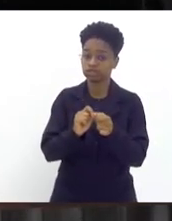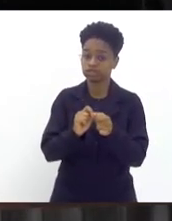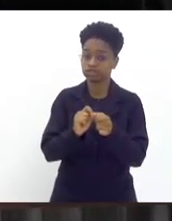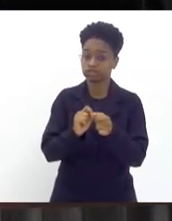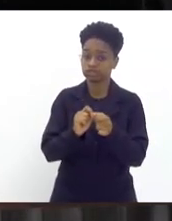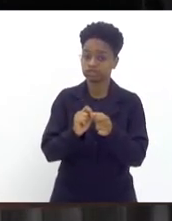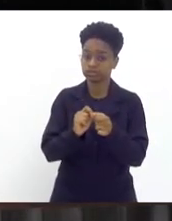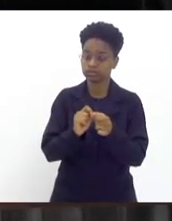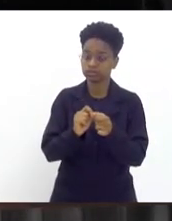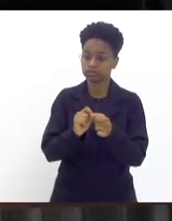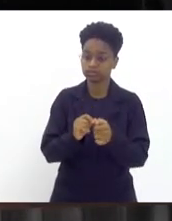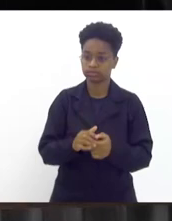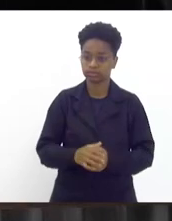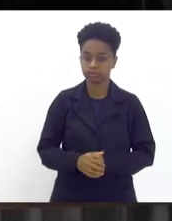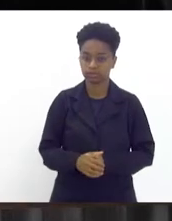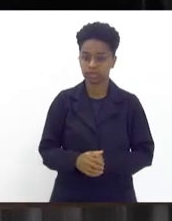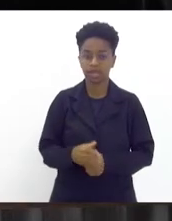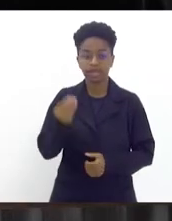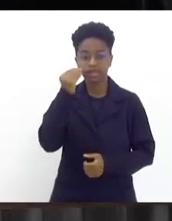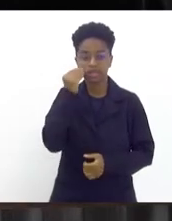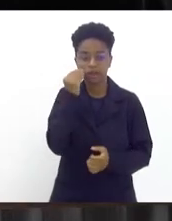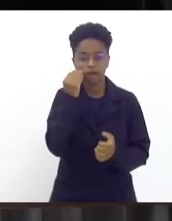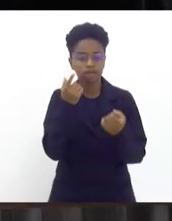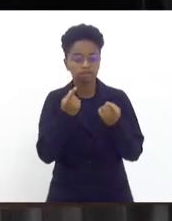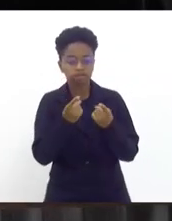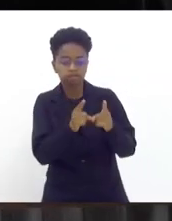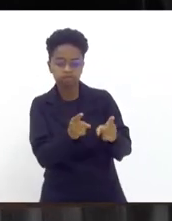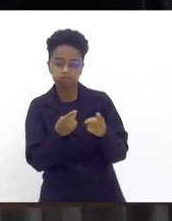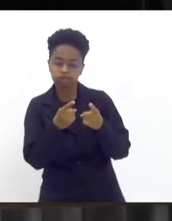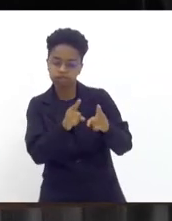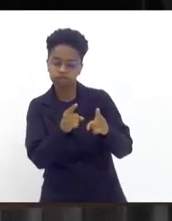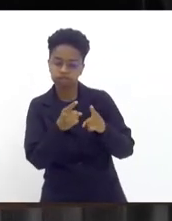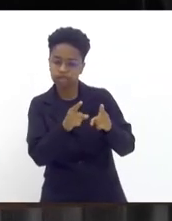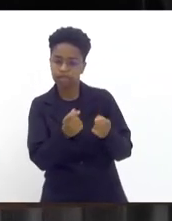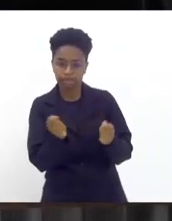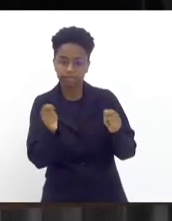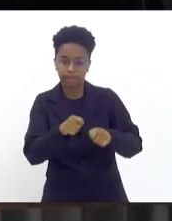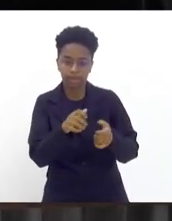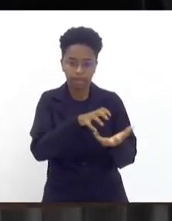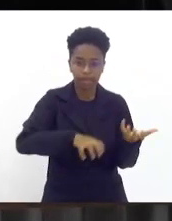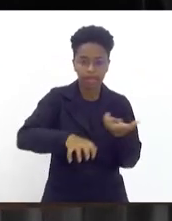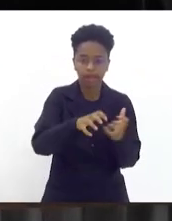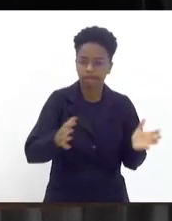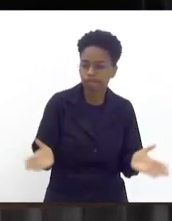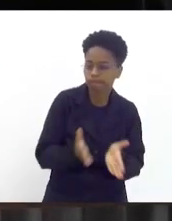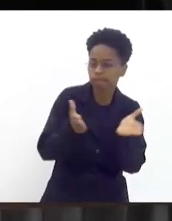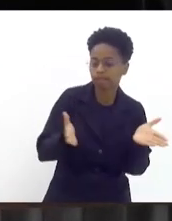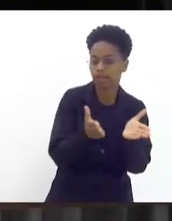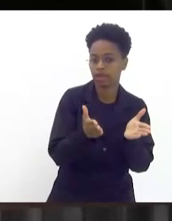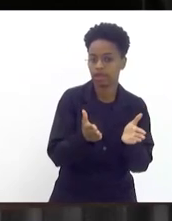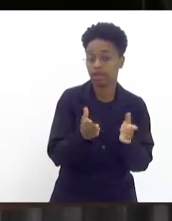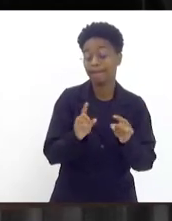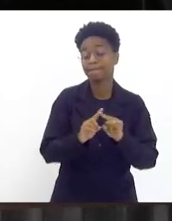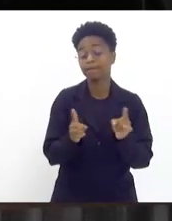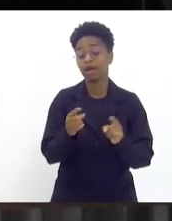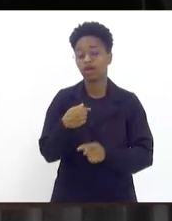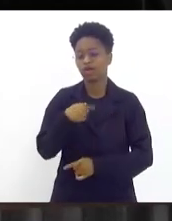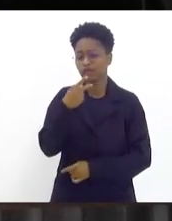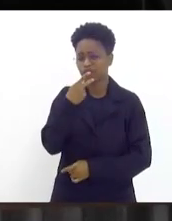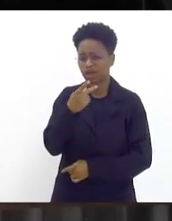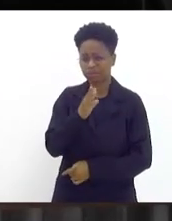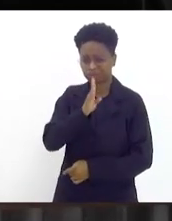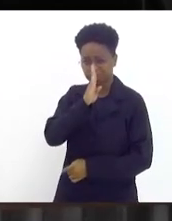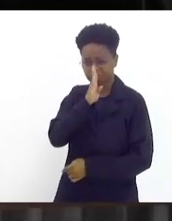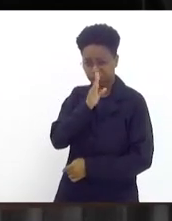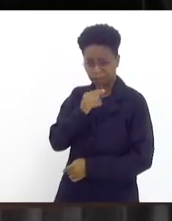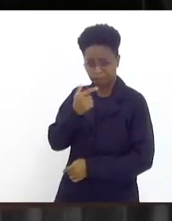junto a categoria para incendiar uma greve que é o que precisa nesse momento falo isso não de fora não na condição